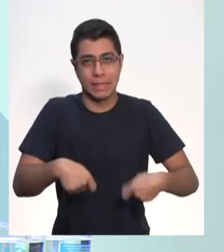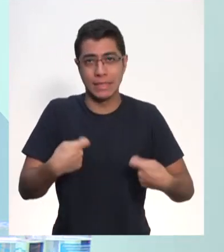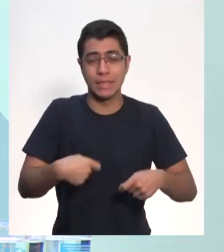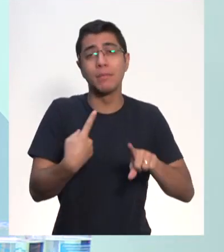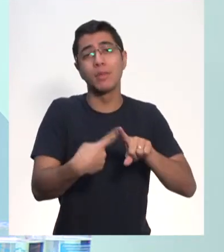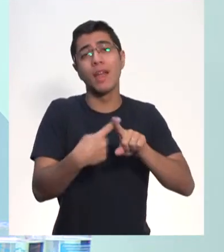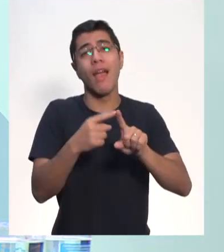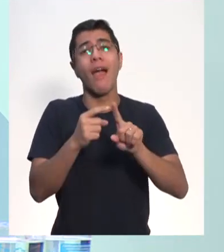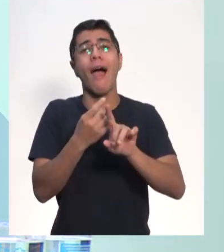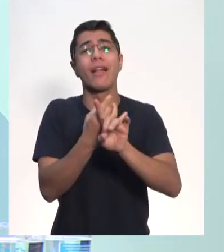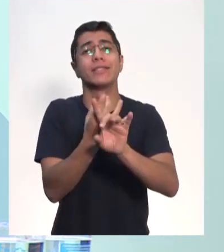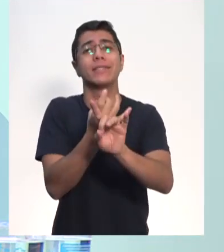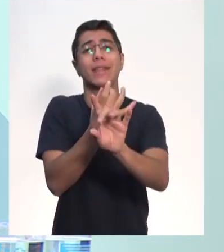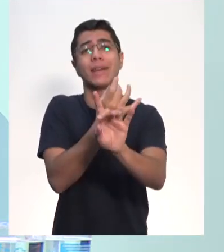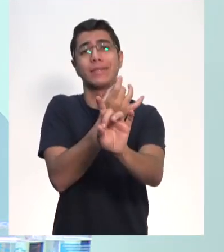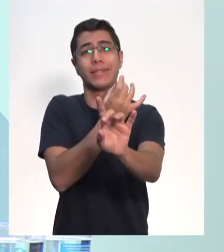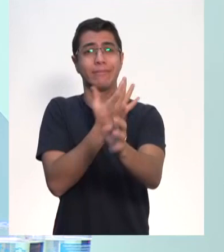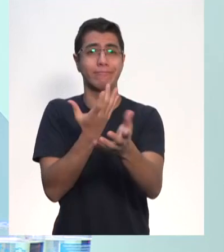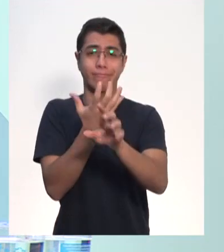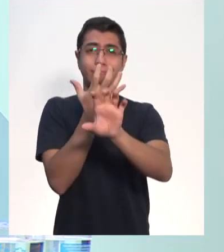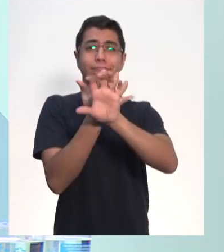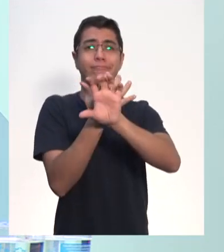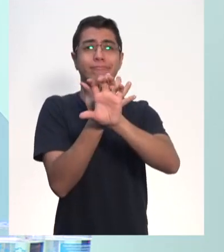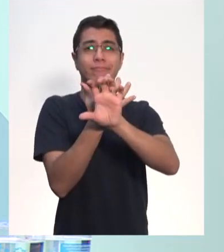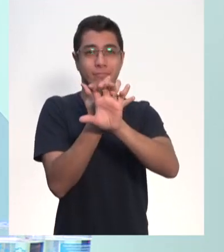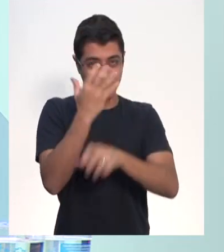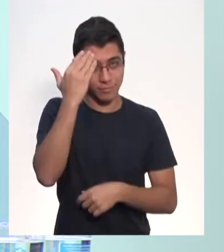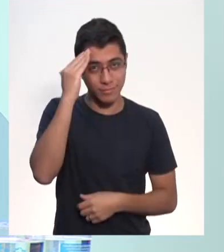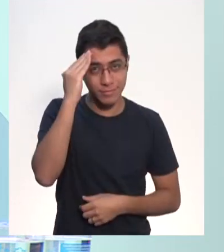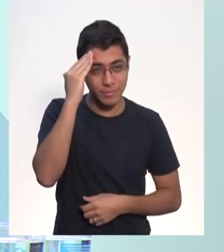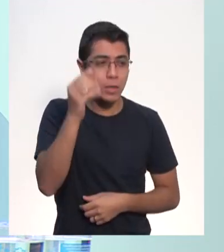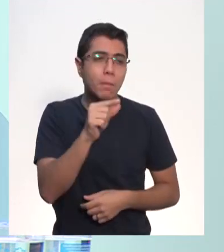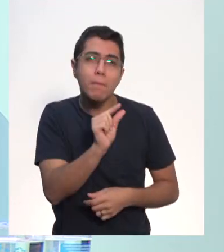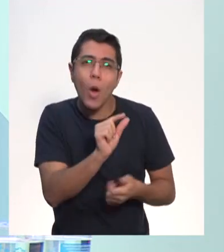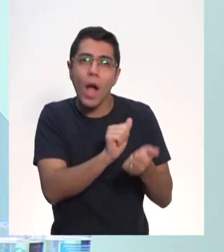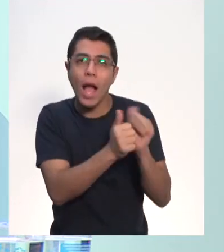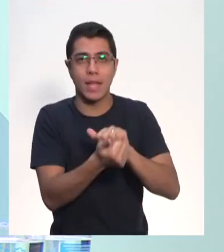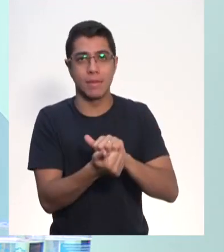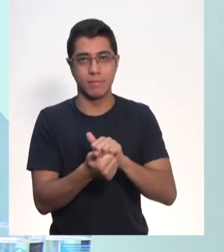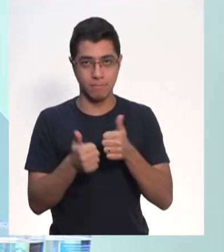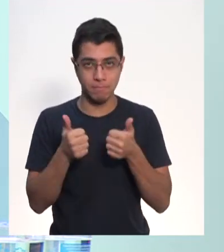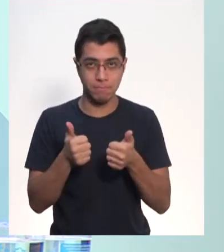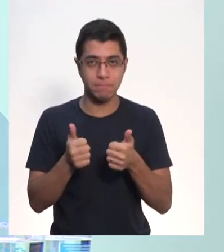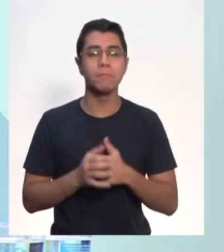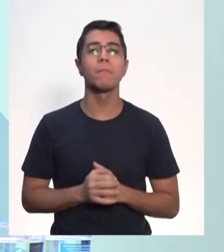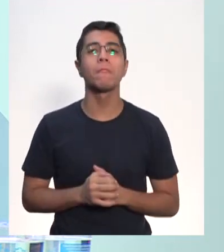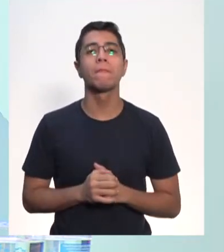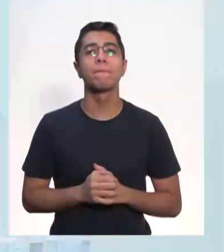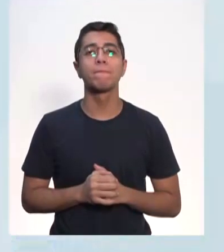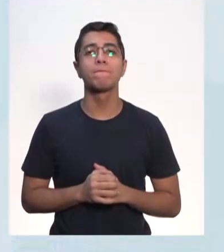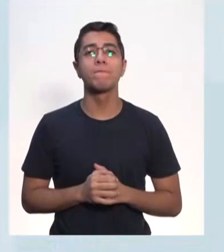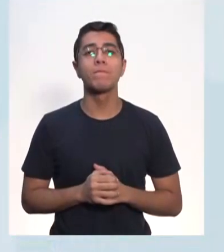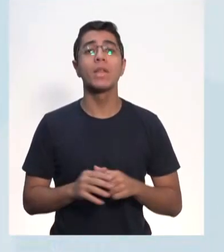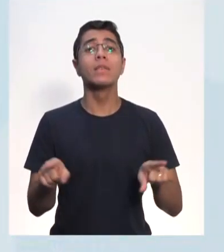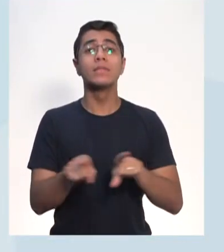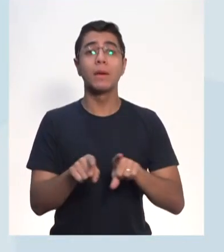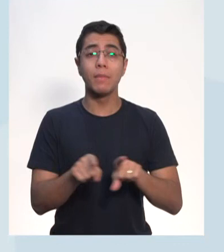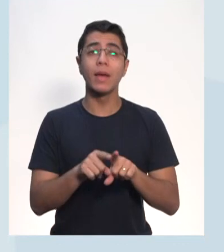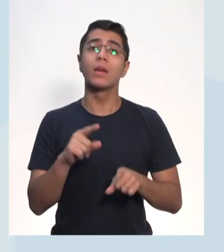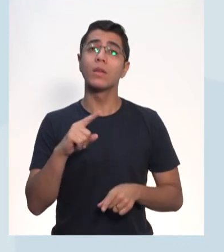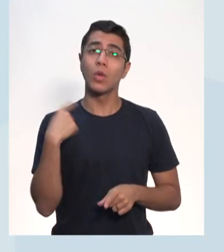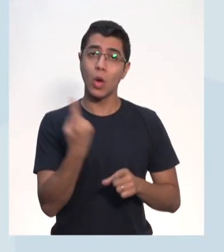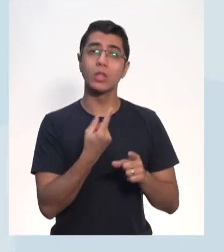tá bom? A outra referência que nós colocamos aí é justamente o documento orientador sobre